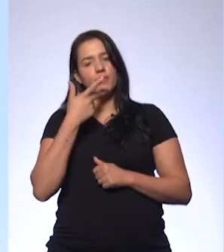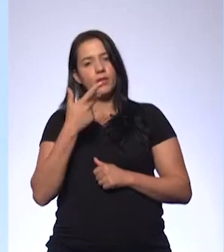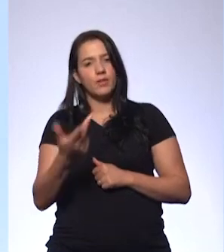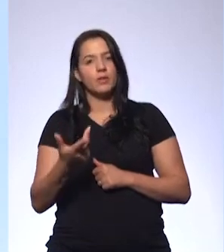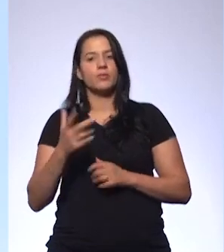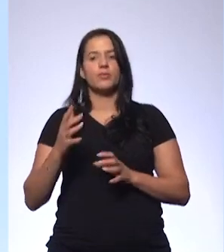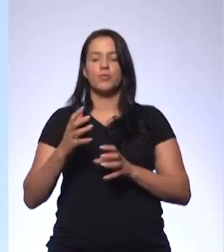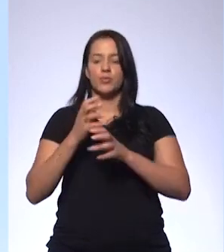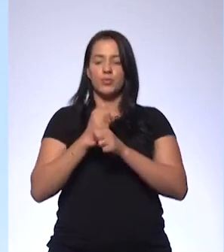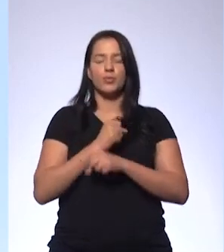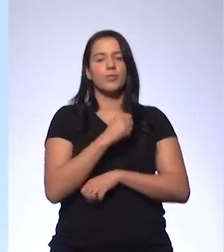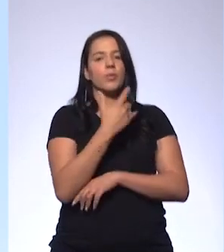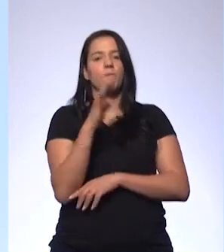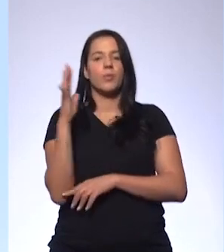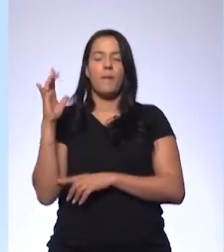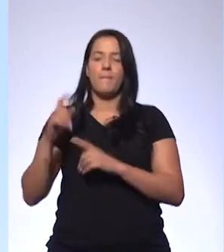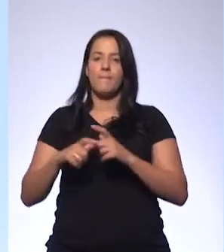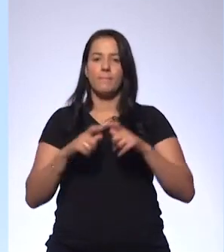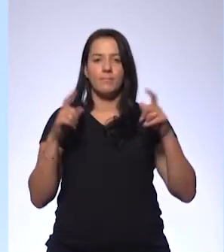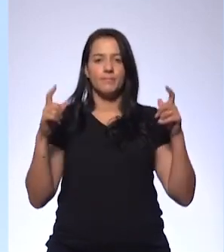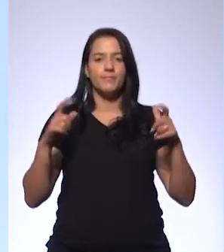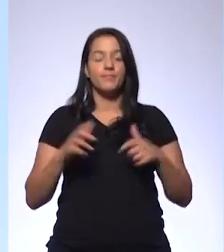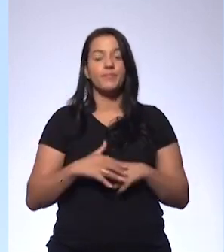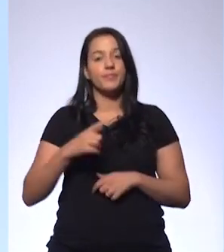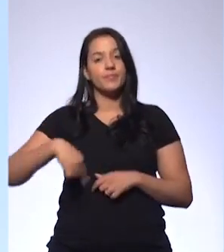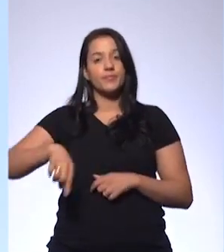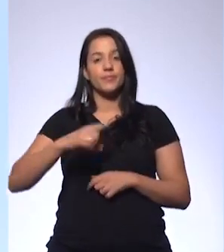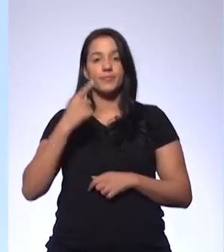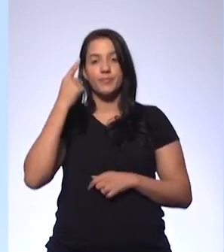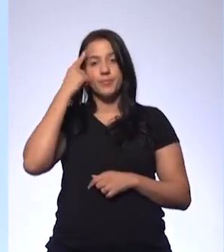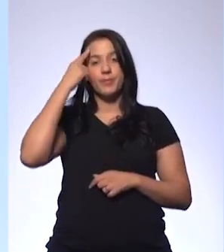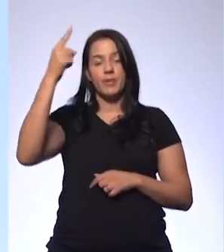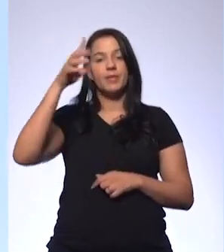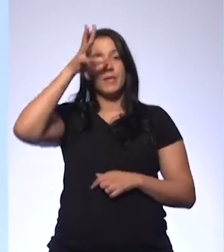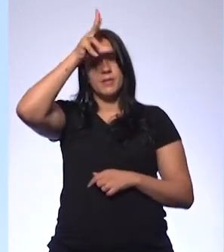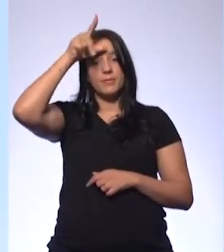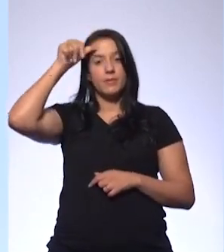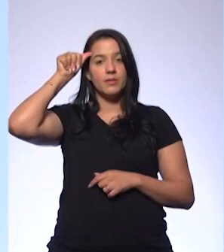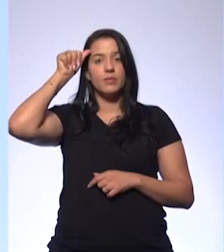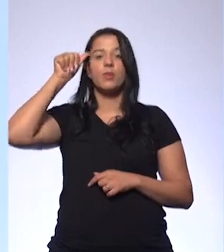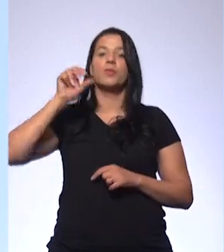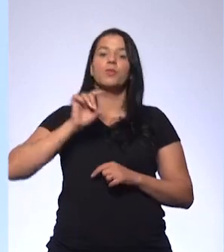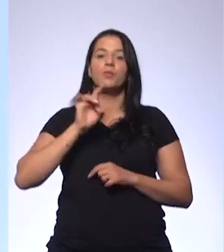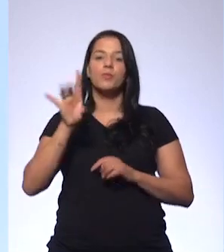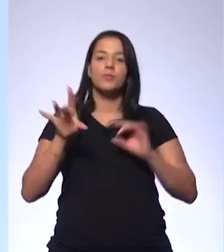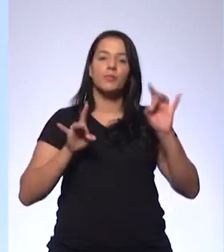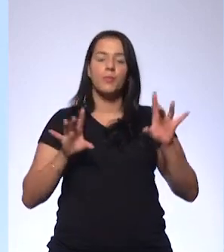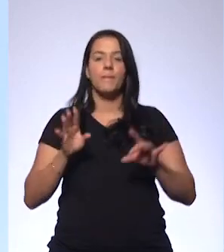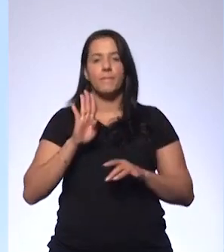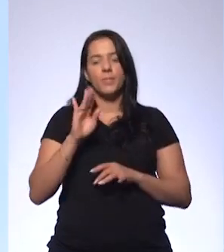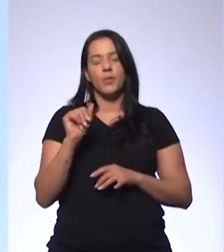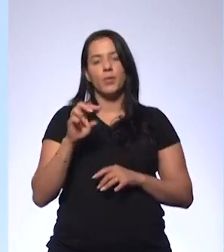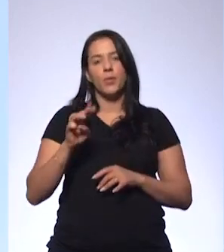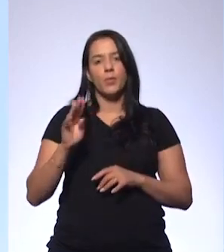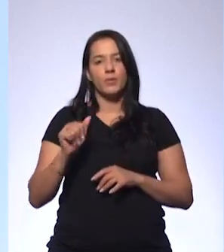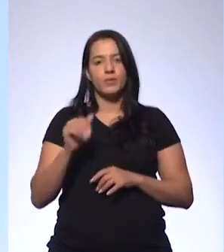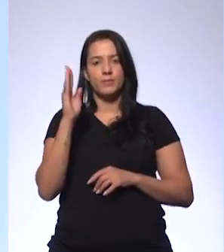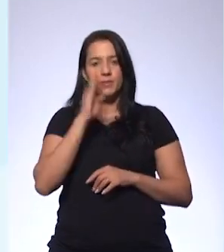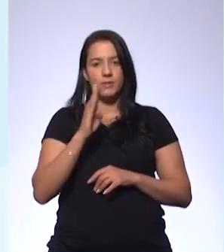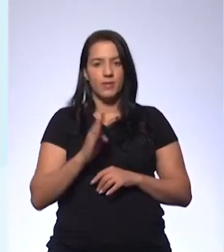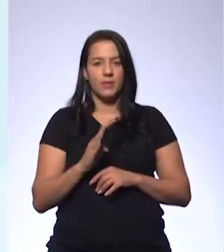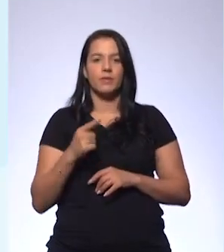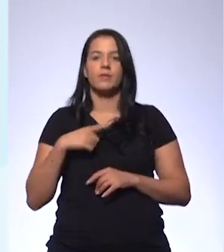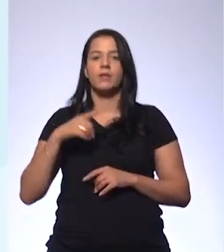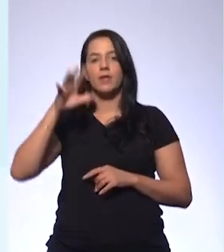unidade ecológica muito maior, né? Então, quando a gente pensa aí na Amazônia, nos nossos biomas brasileiros, né? A gente tem a